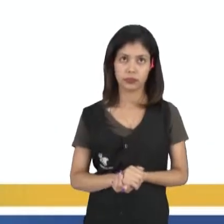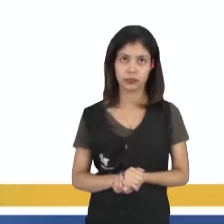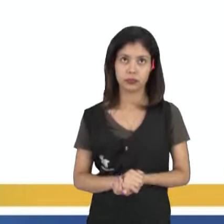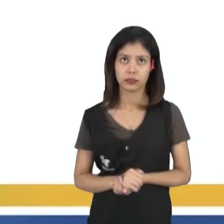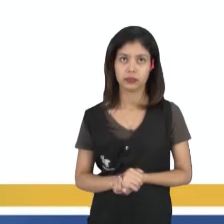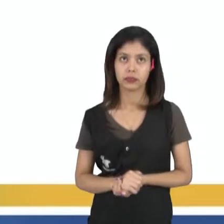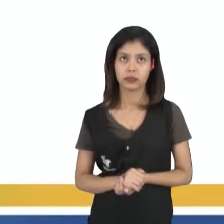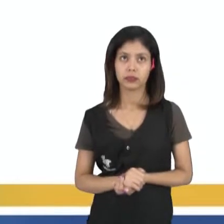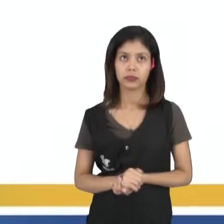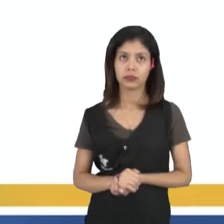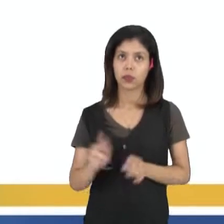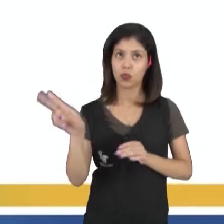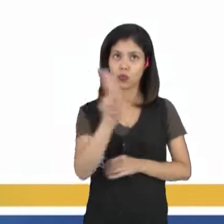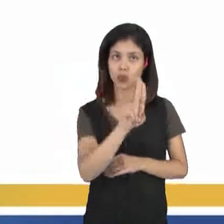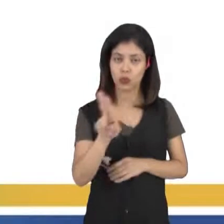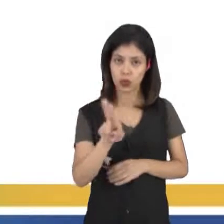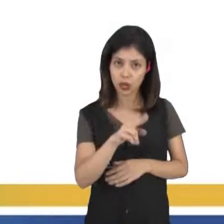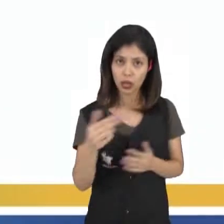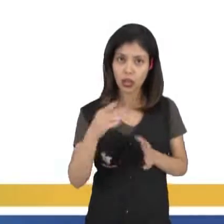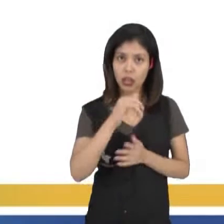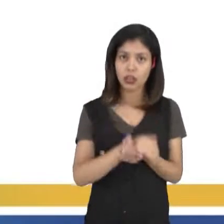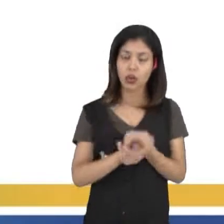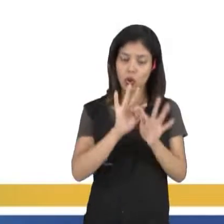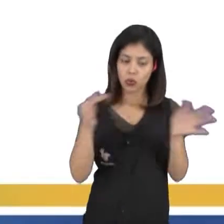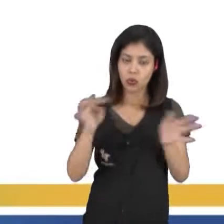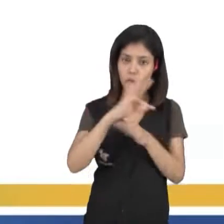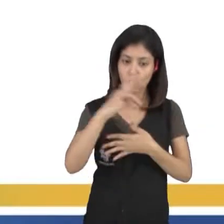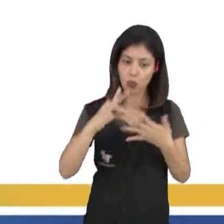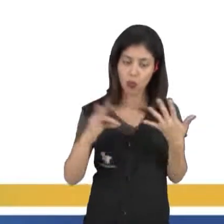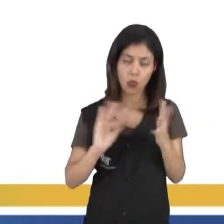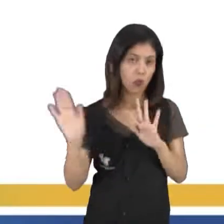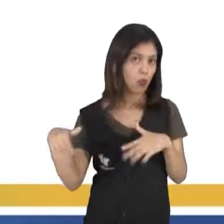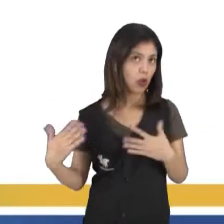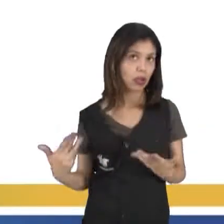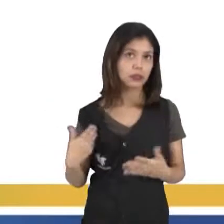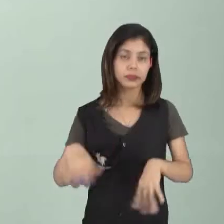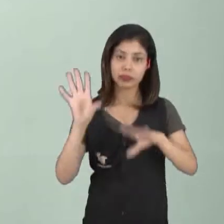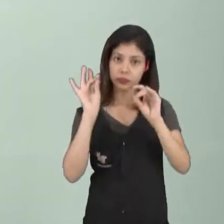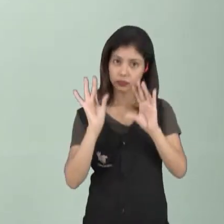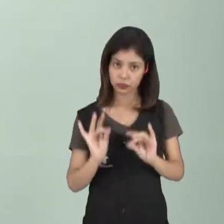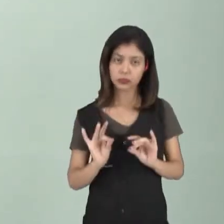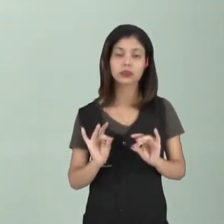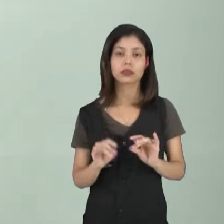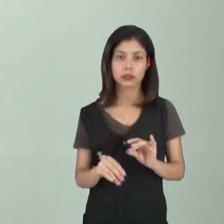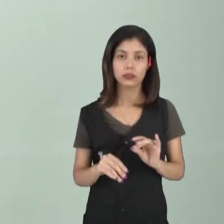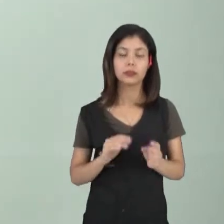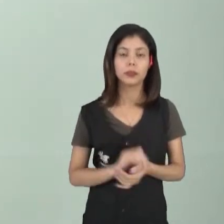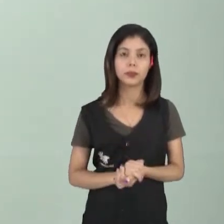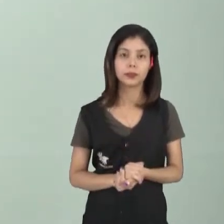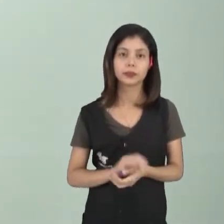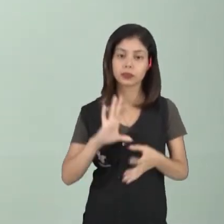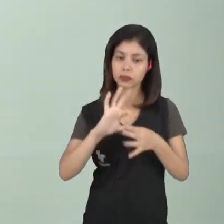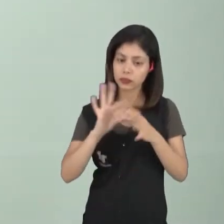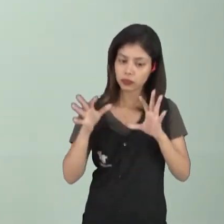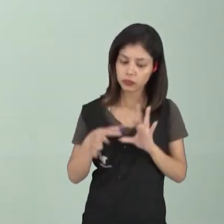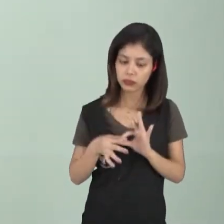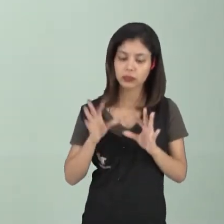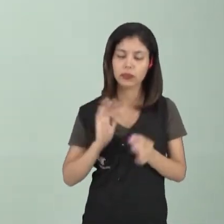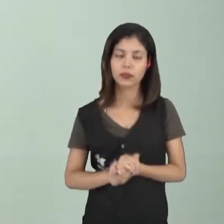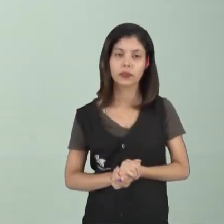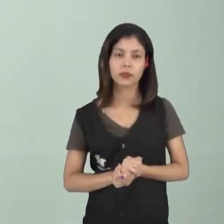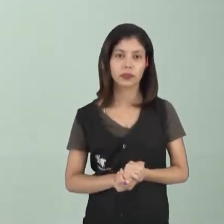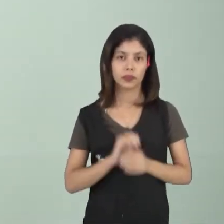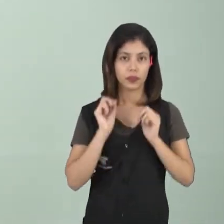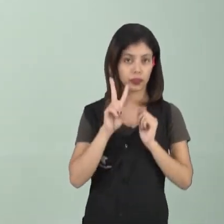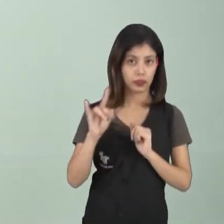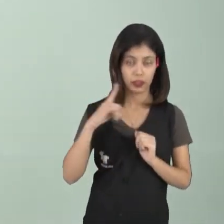conjuntiva nomeia os tipos de orações. Então, cada sugestão aí, cada contexto, né,